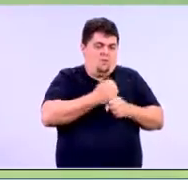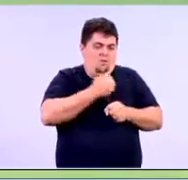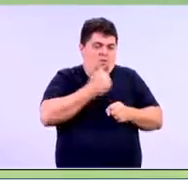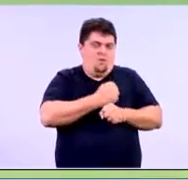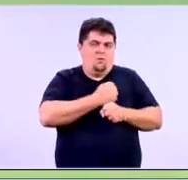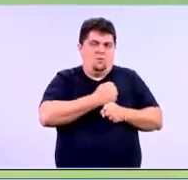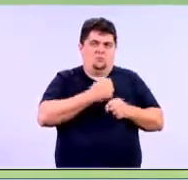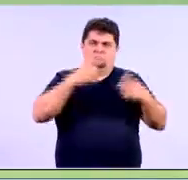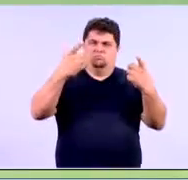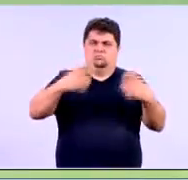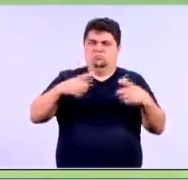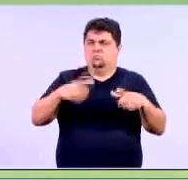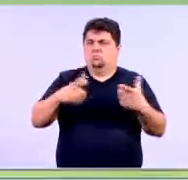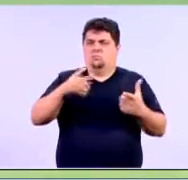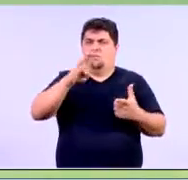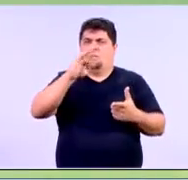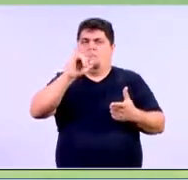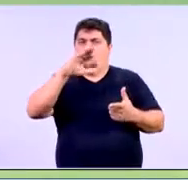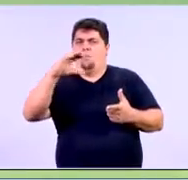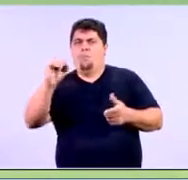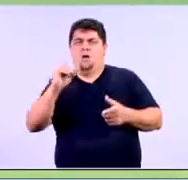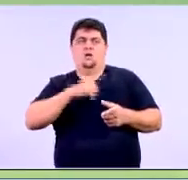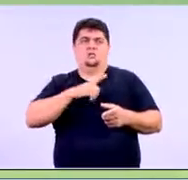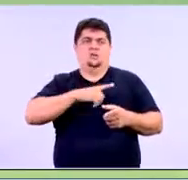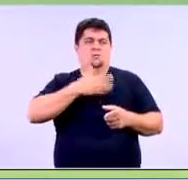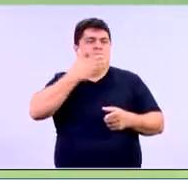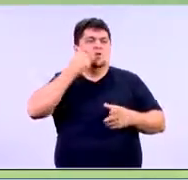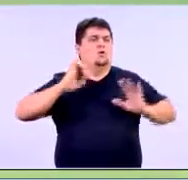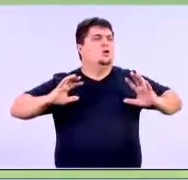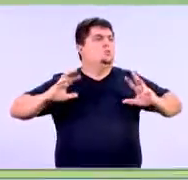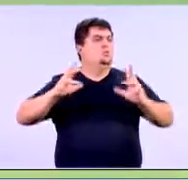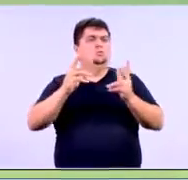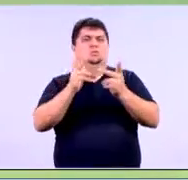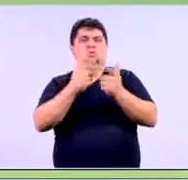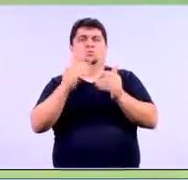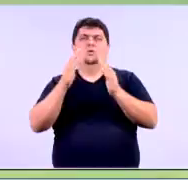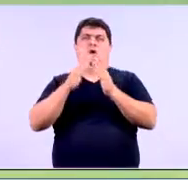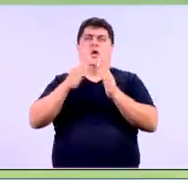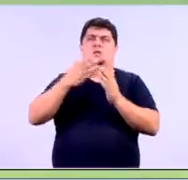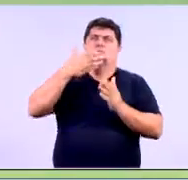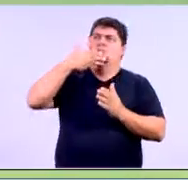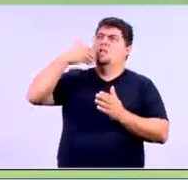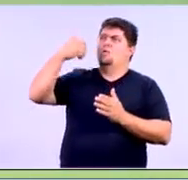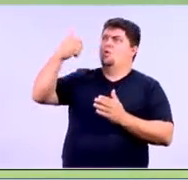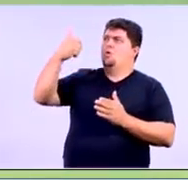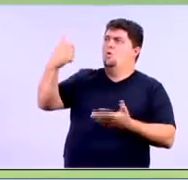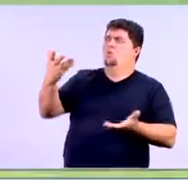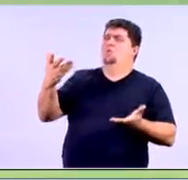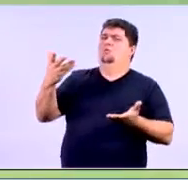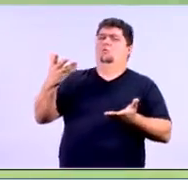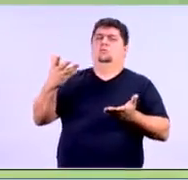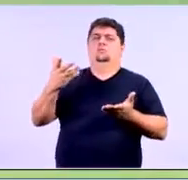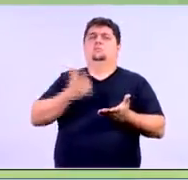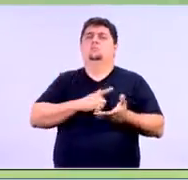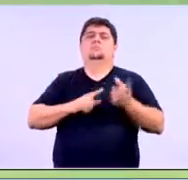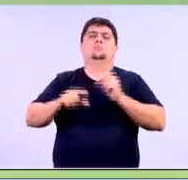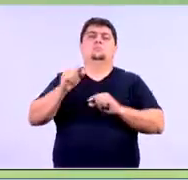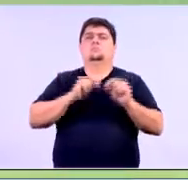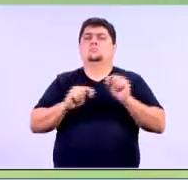no seu bairro ou na sua cidade que melhorou ou aumentou o valor da sua